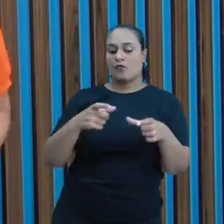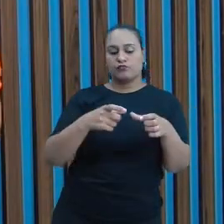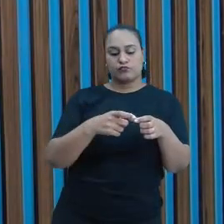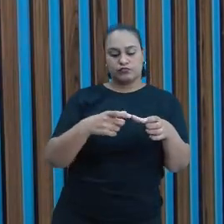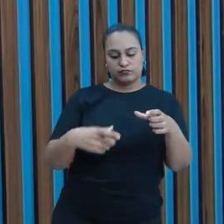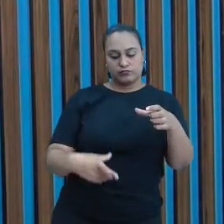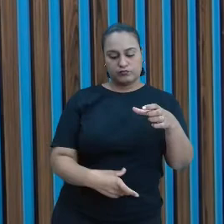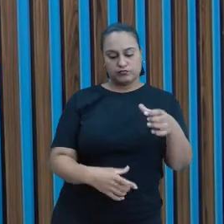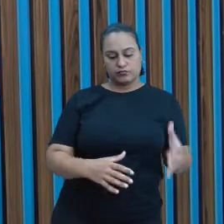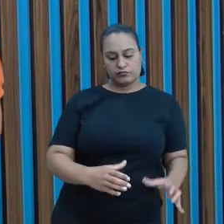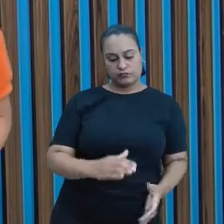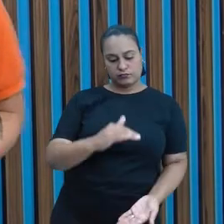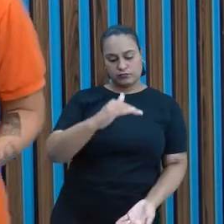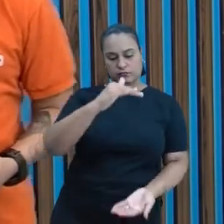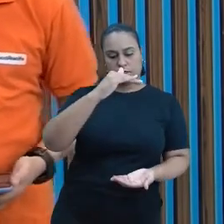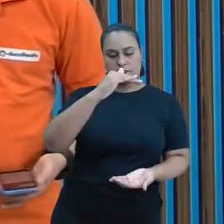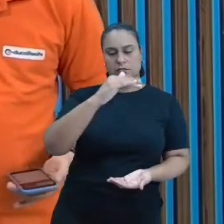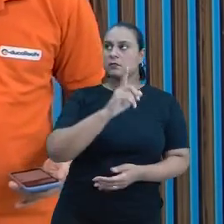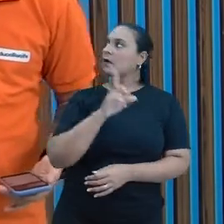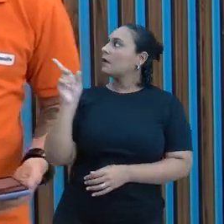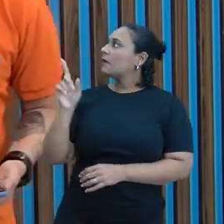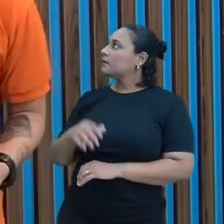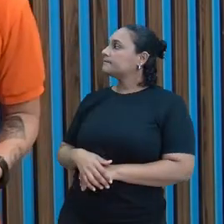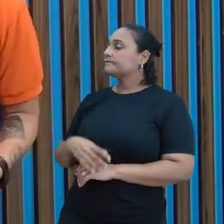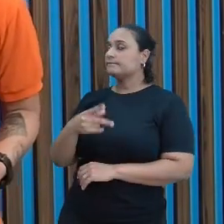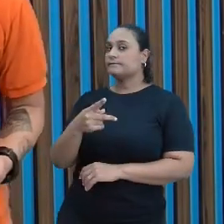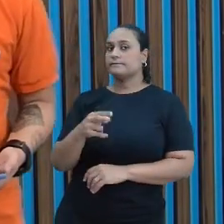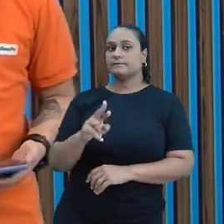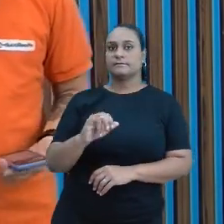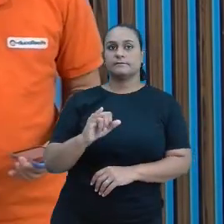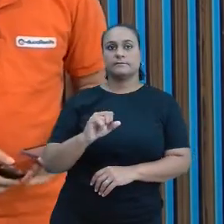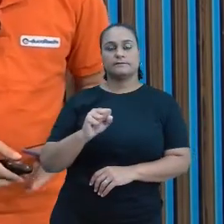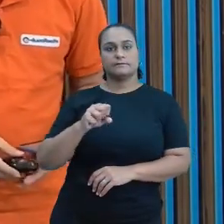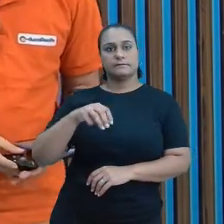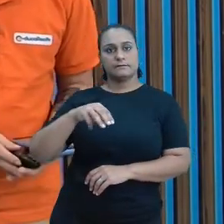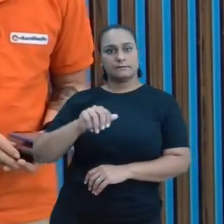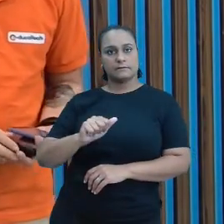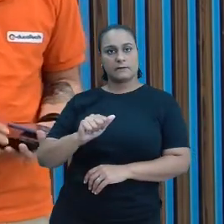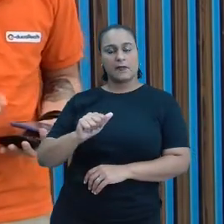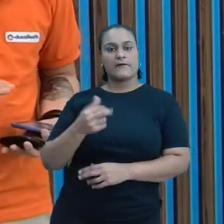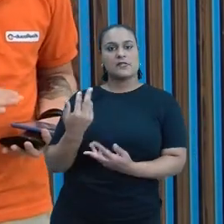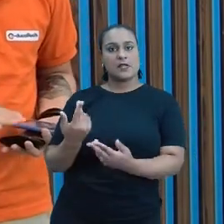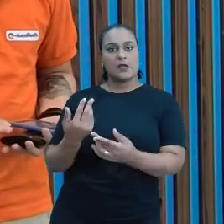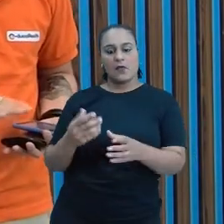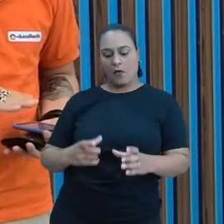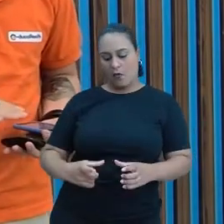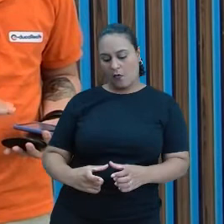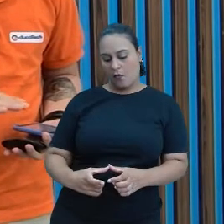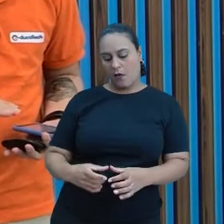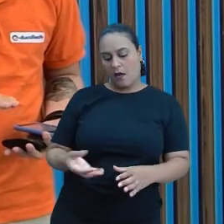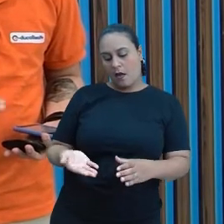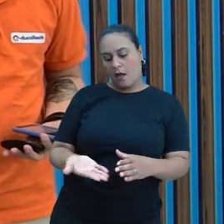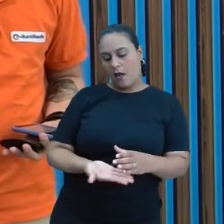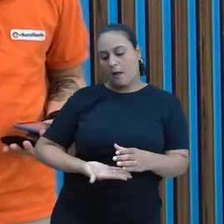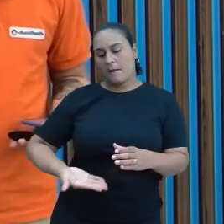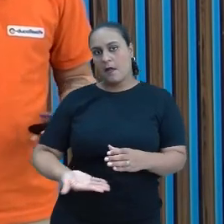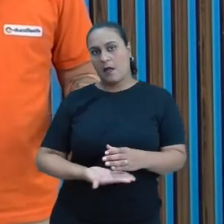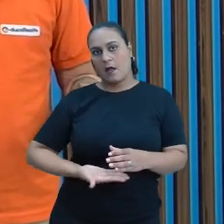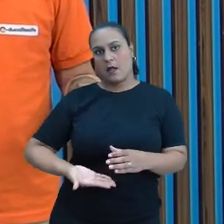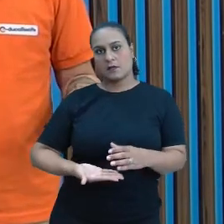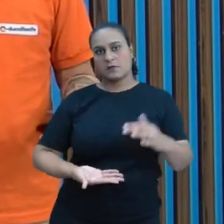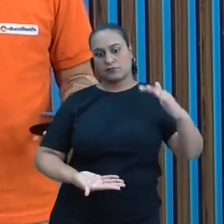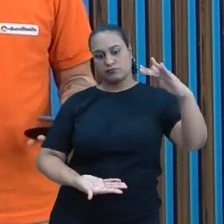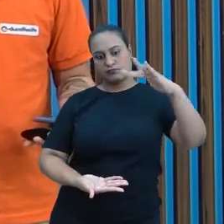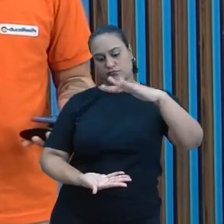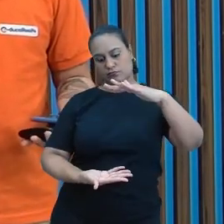dizer que o volume de um prisma vai ser igual a essa base, ou seja, o espaço ocupado por essa base, que